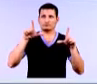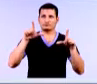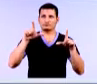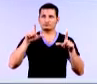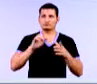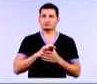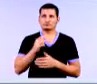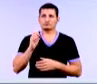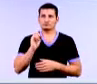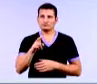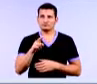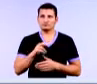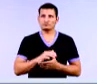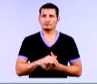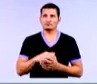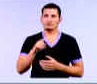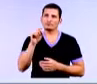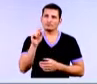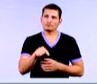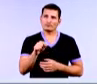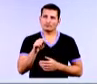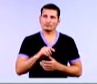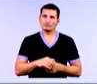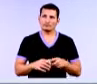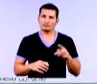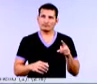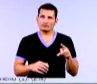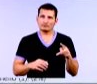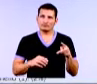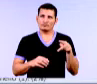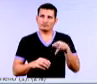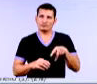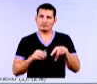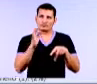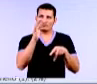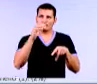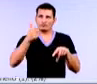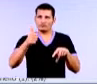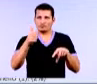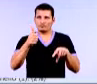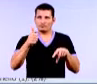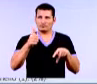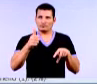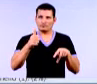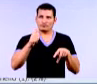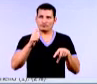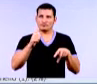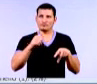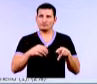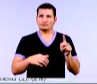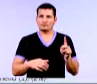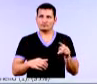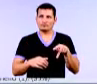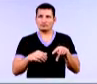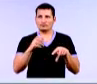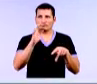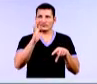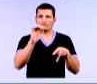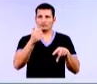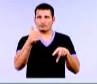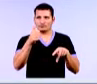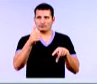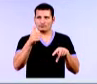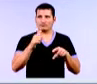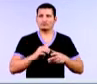vou apertar no teclado Ctrl F11. Aí ele vai pedir para salvar algumas coisas aqui, e eu vou